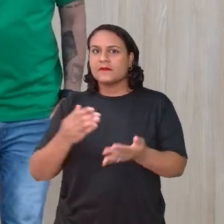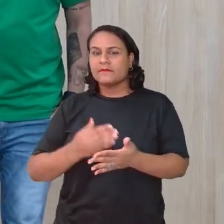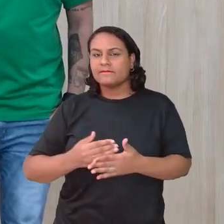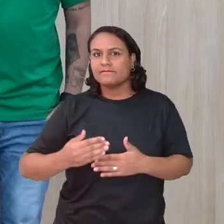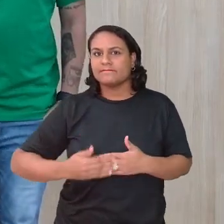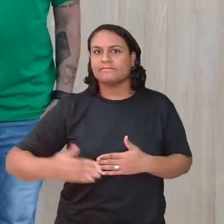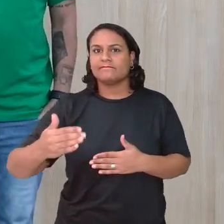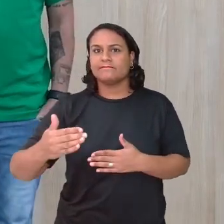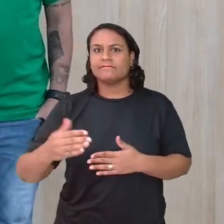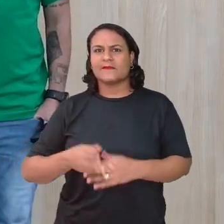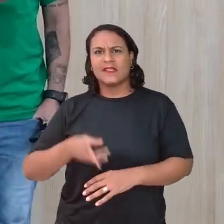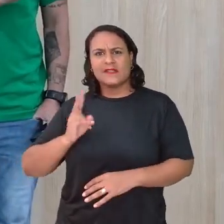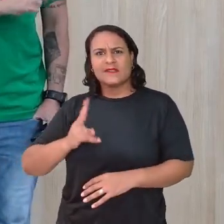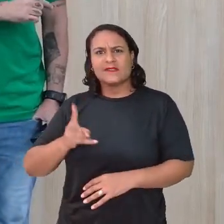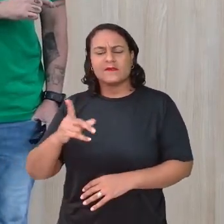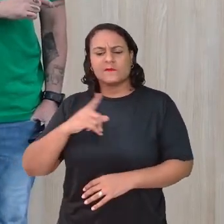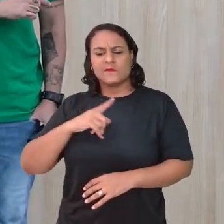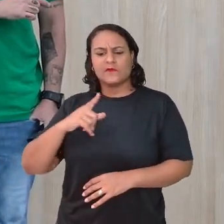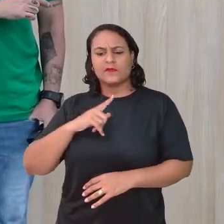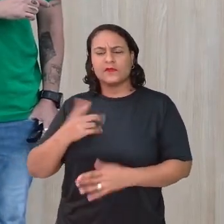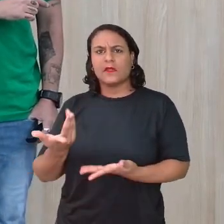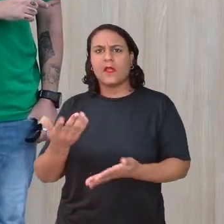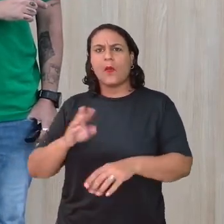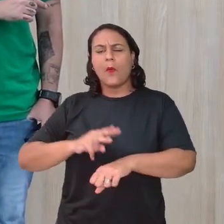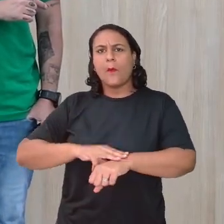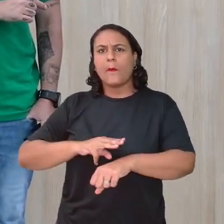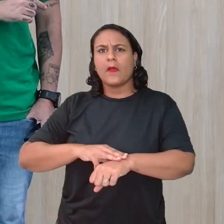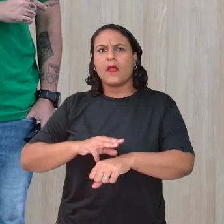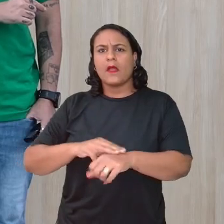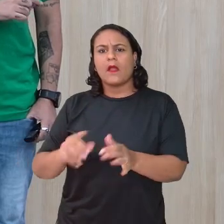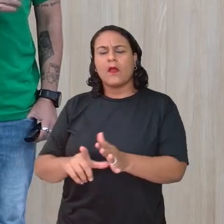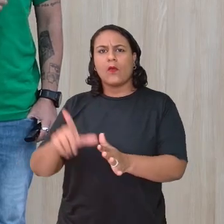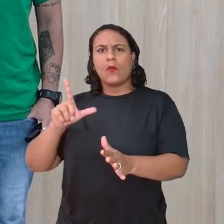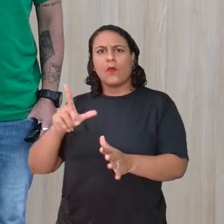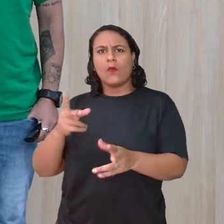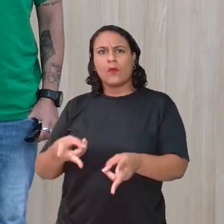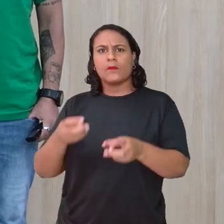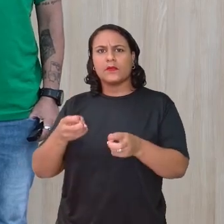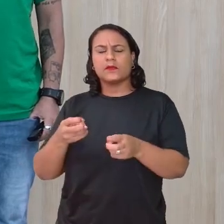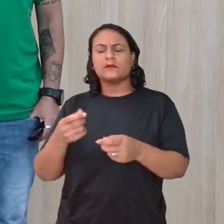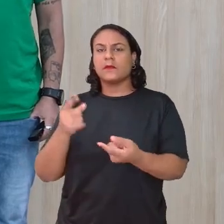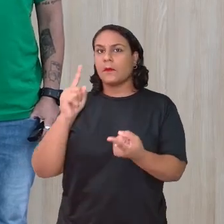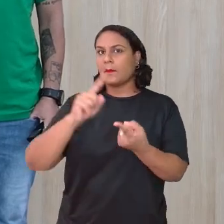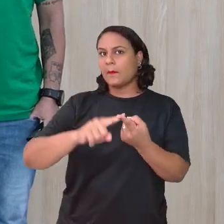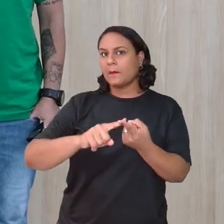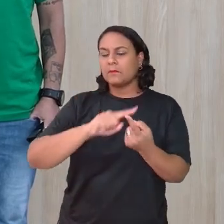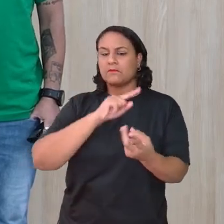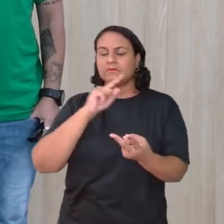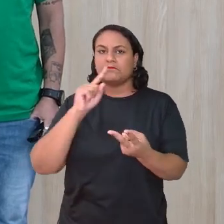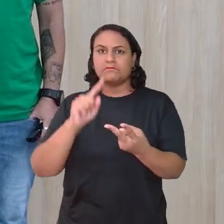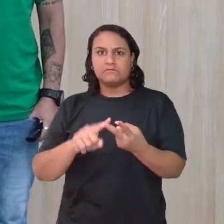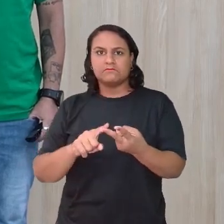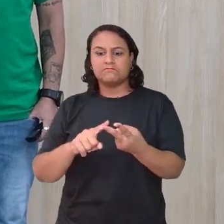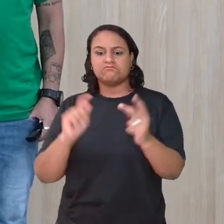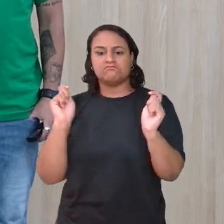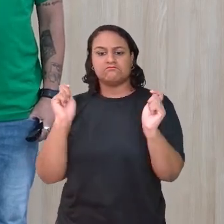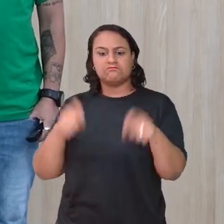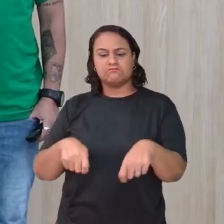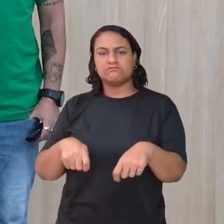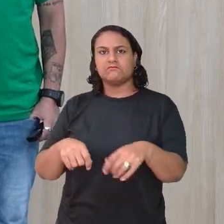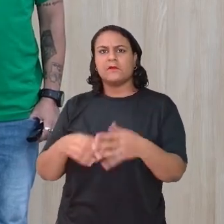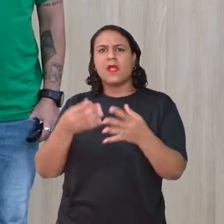agora é que nem sempre eu vou ter aquela situação que a gente viu anteriormente, ou seja, casos favoráveis e casos possíveis